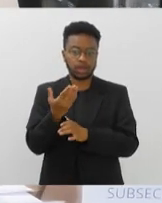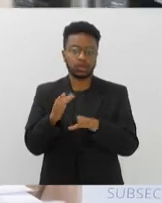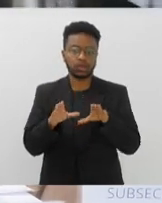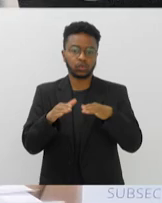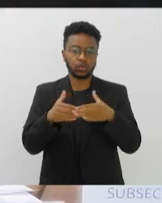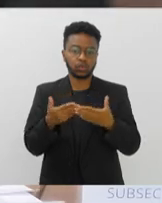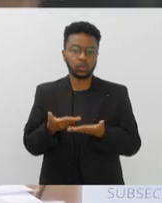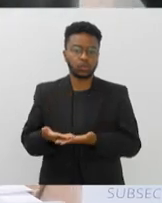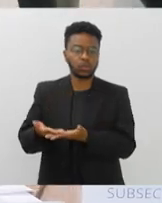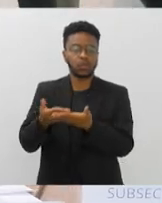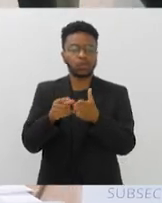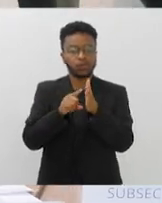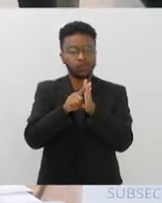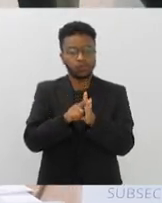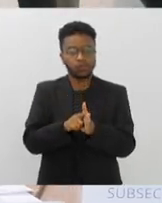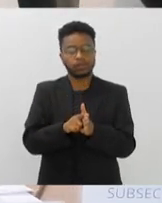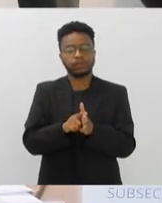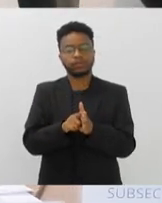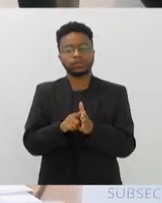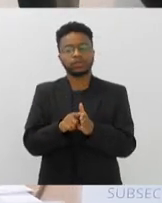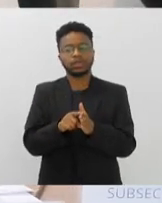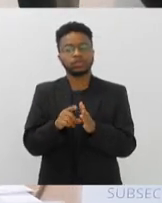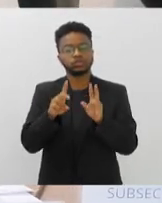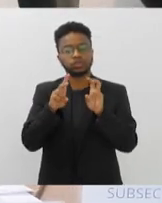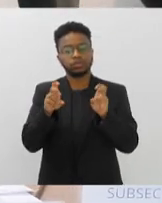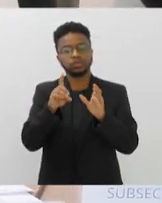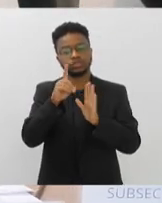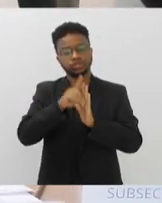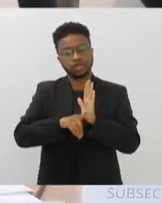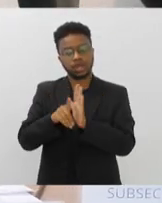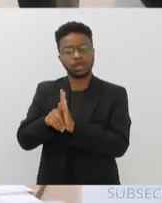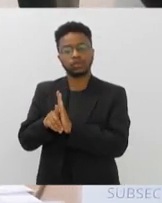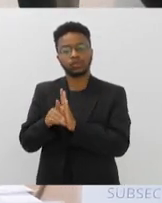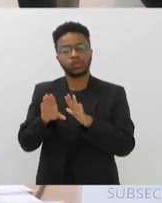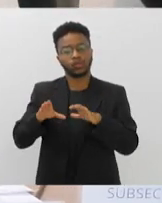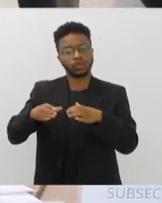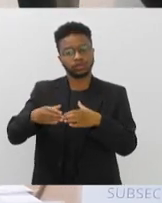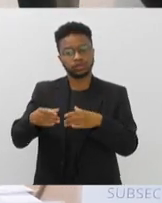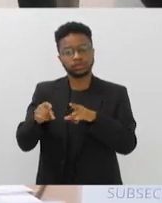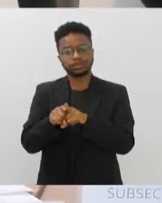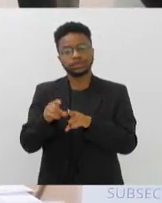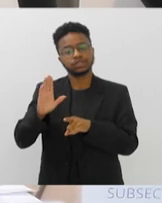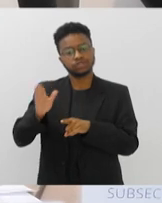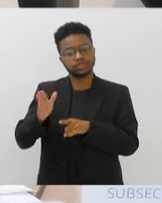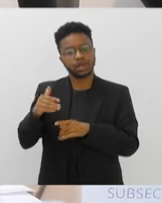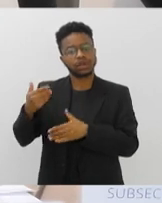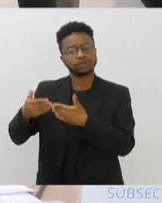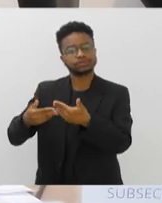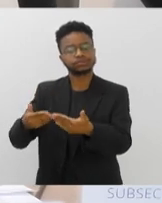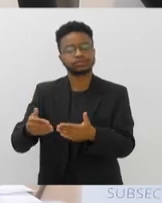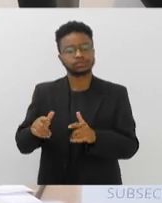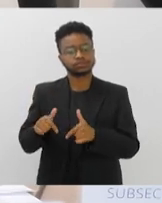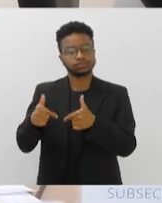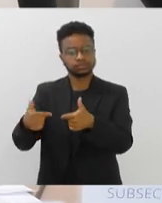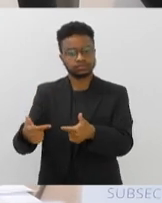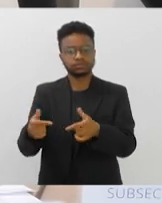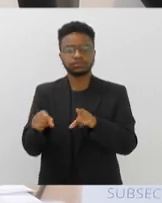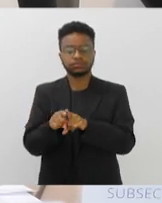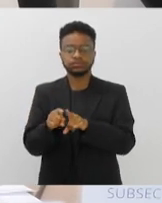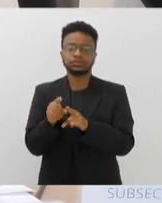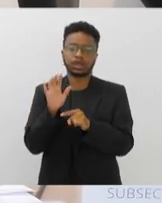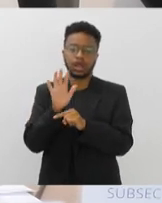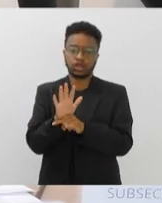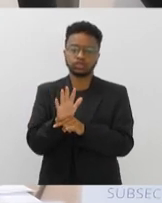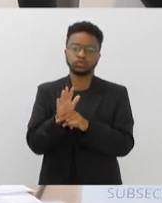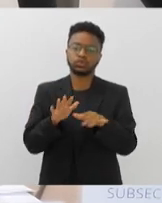parlamentar de direitos difusos e coletivos que já está instalada inclusive já está em movimento também que também engrossar o